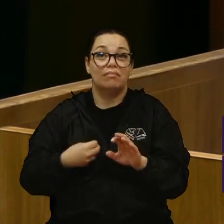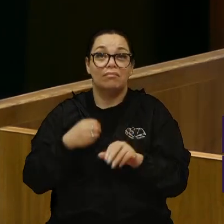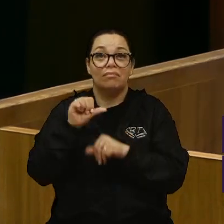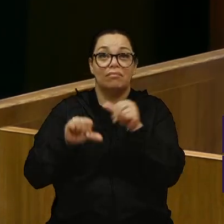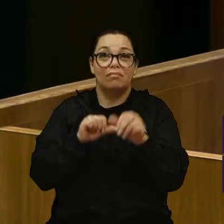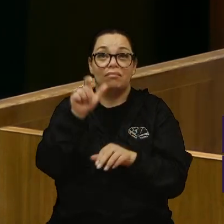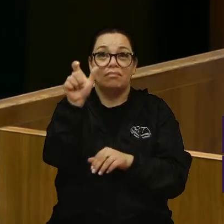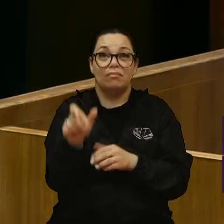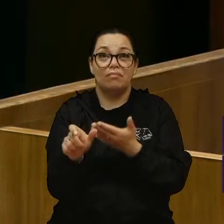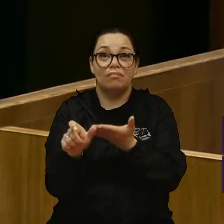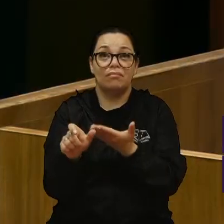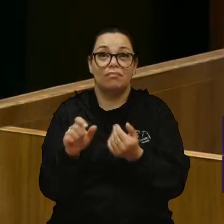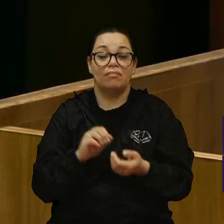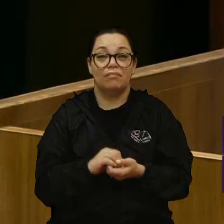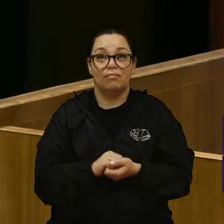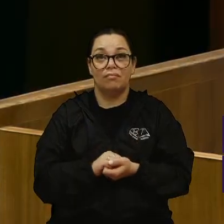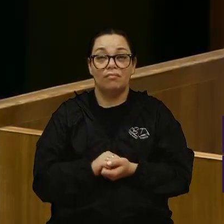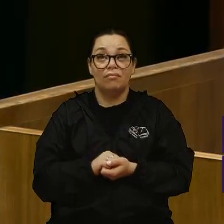deles.